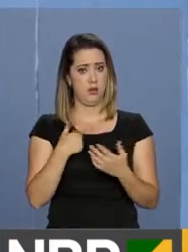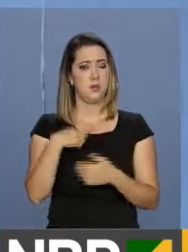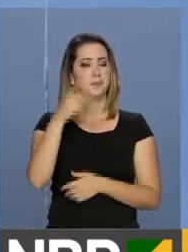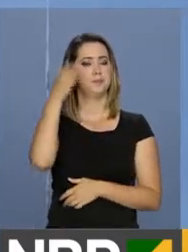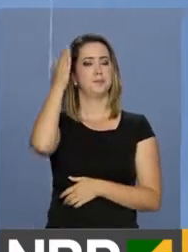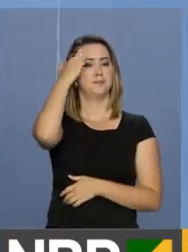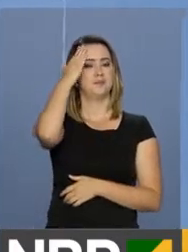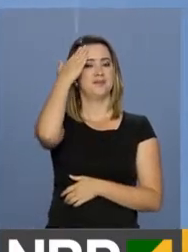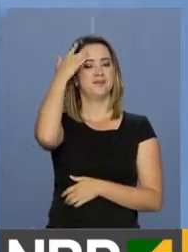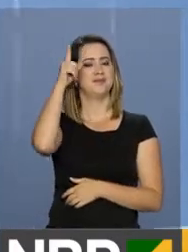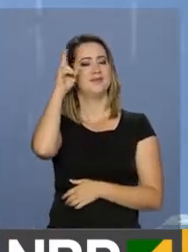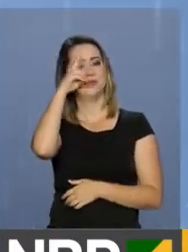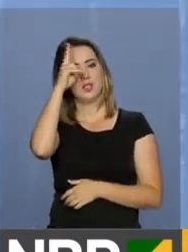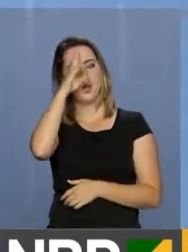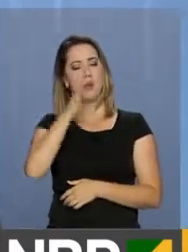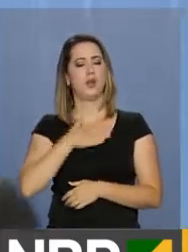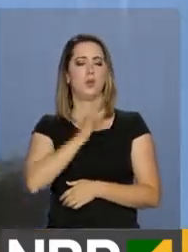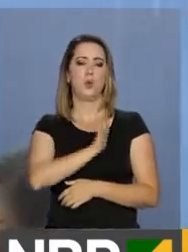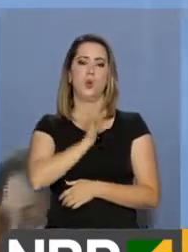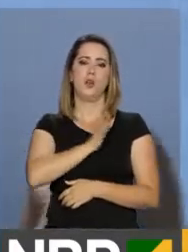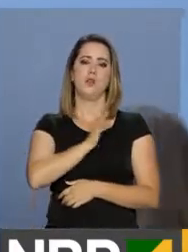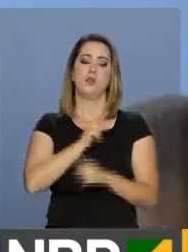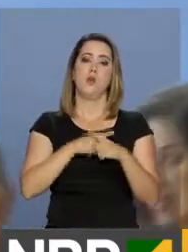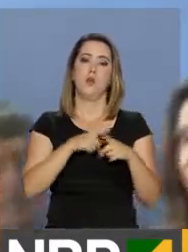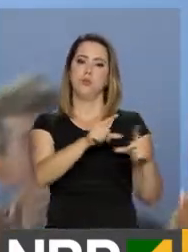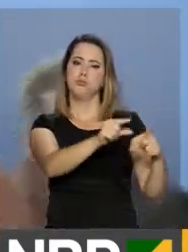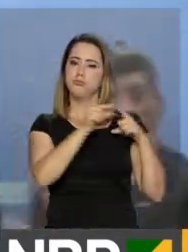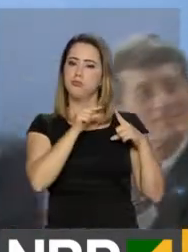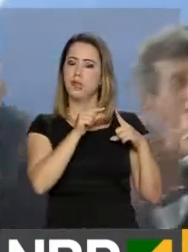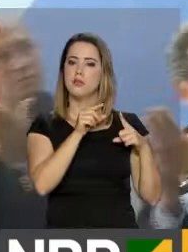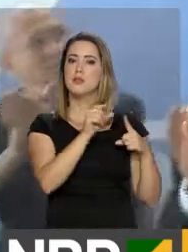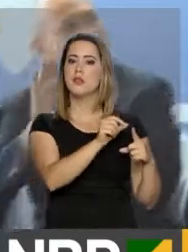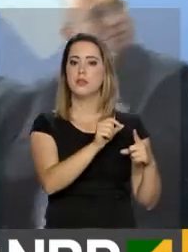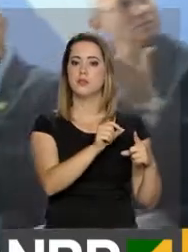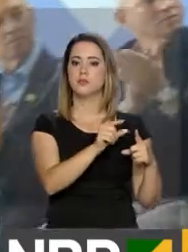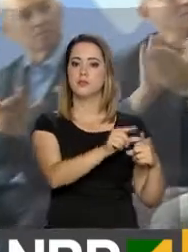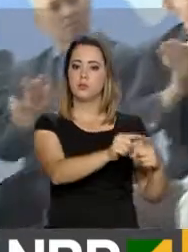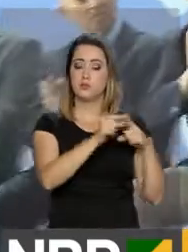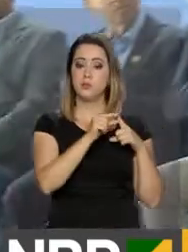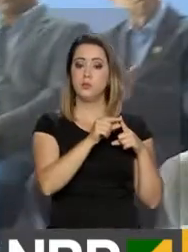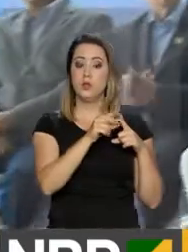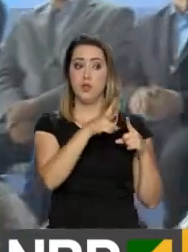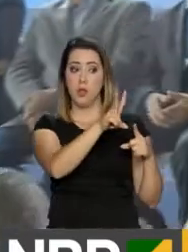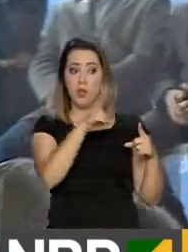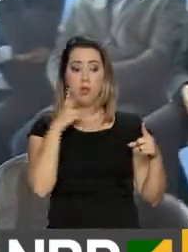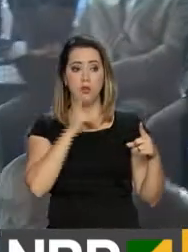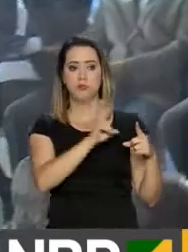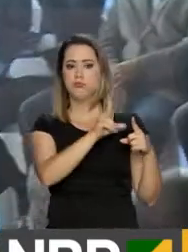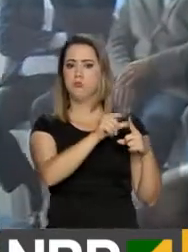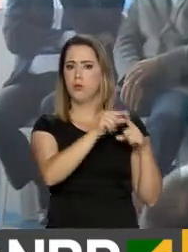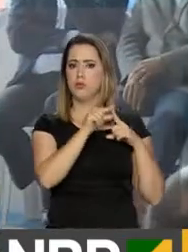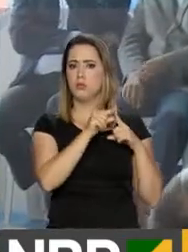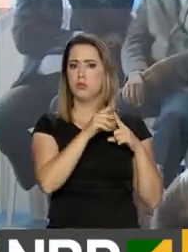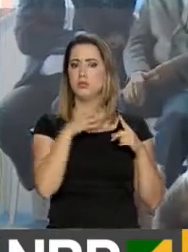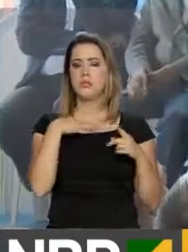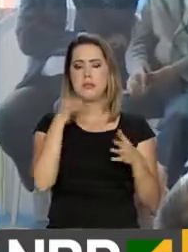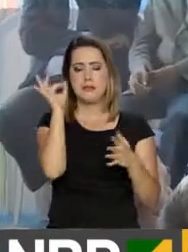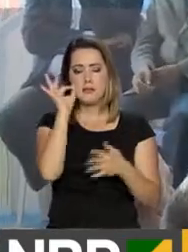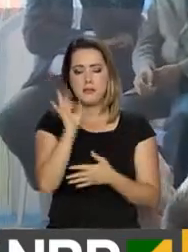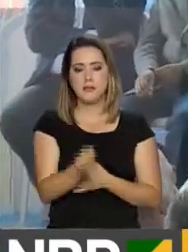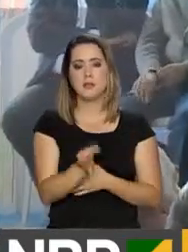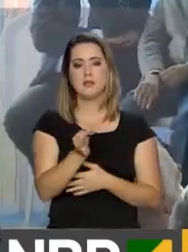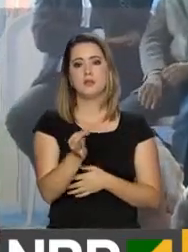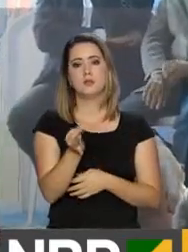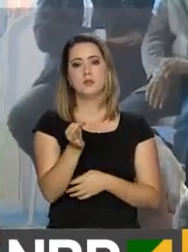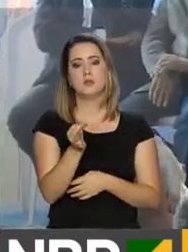memória, no meu coração, porque eu ouvi as palavras que eu ouvi do governador, só me dão a certeza